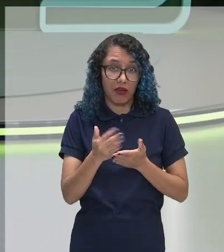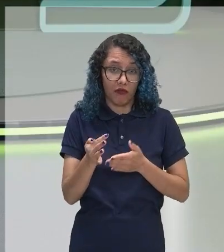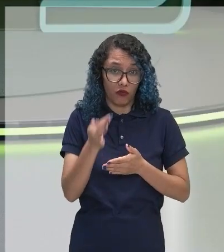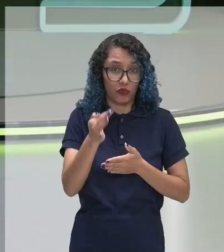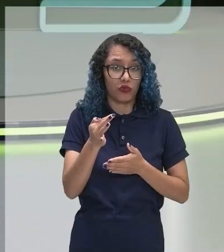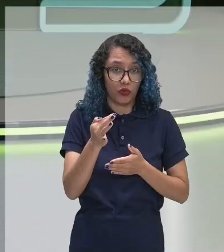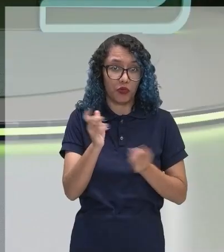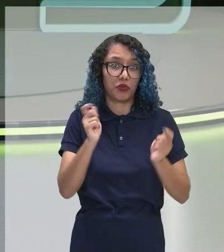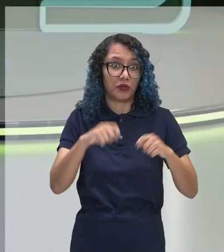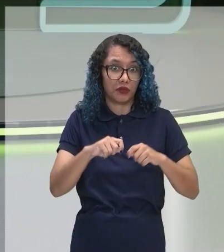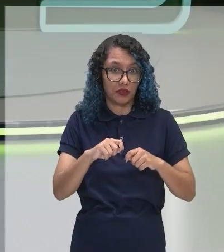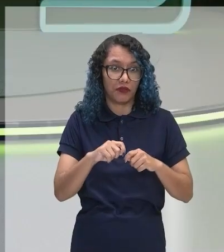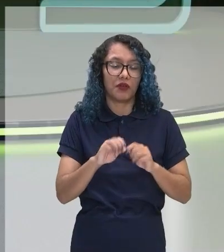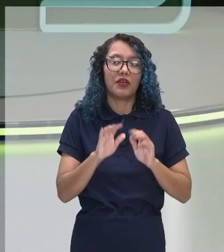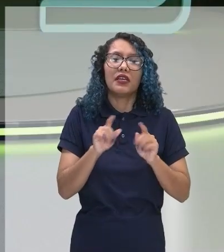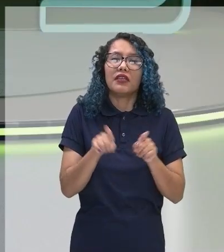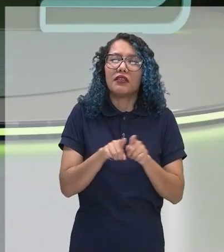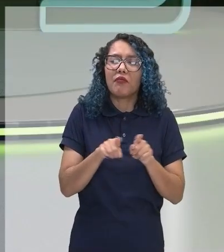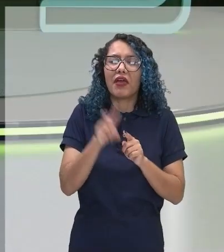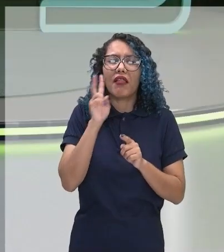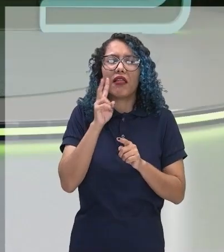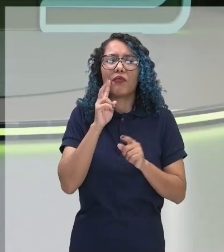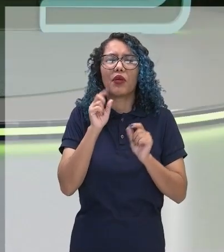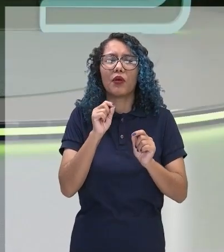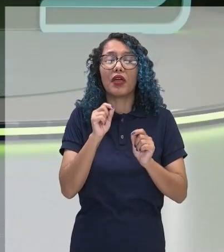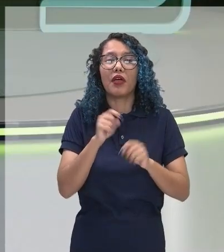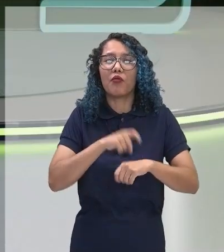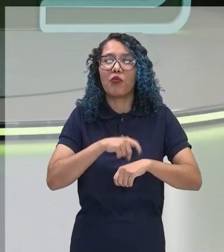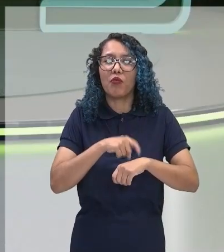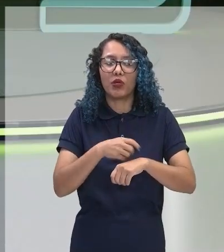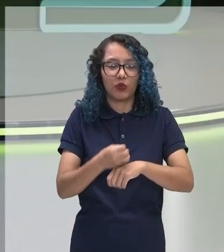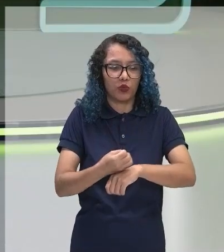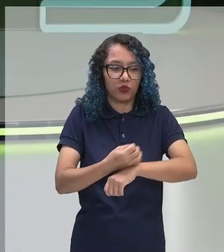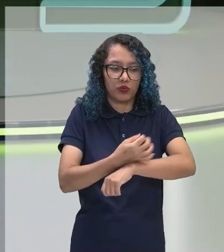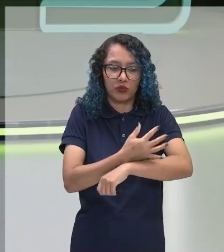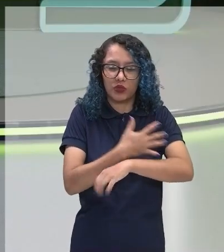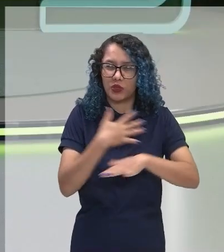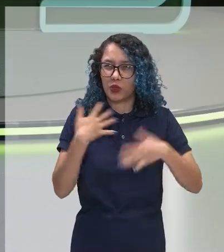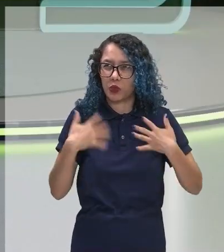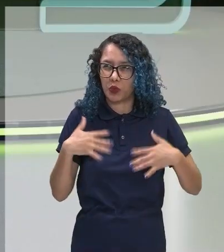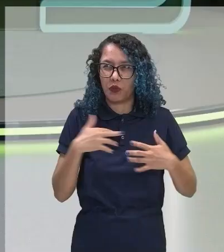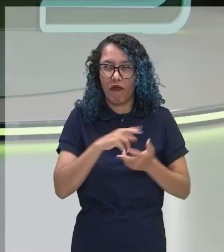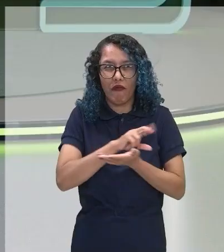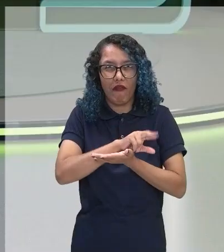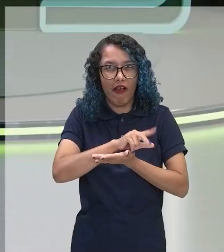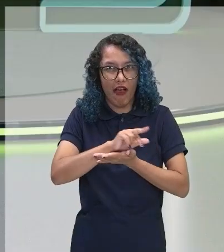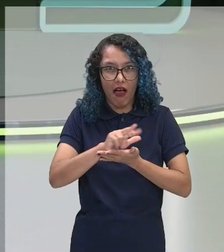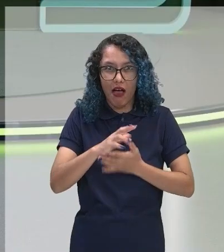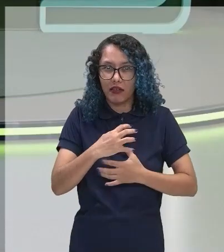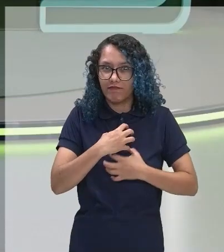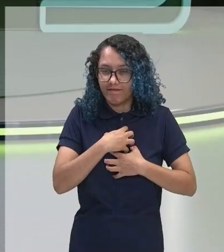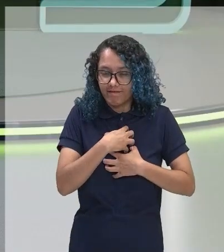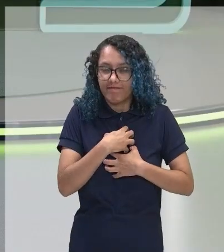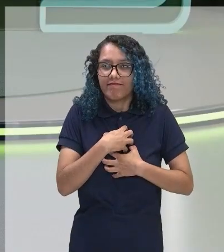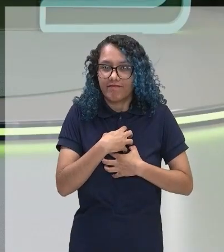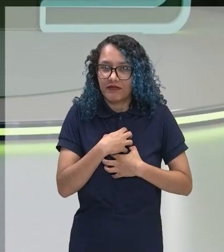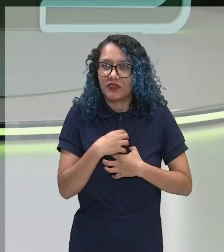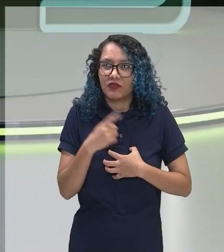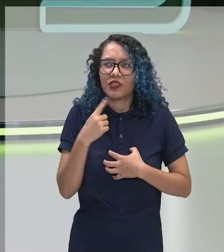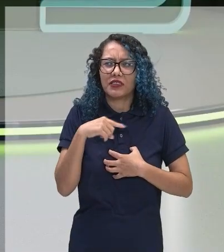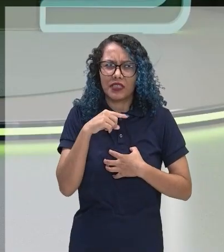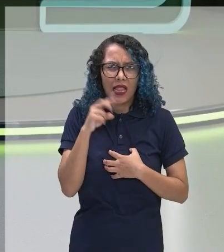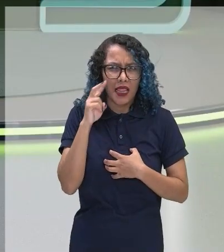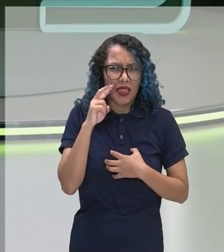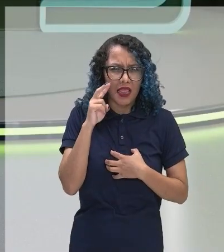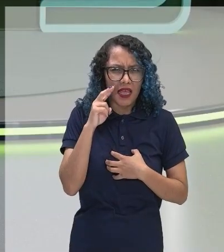não lembra do turbilhão de emoções que foi a nossa chamada puberdade, né? Será que você se identifica